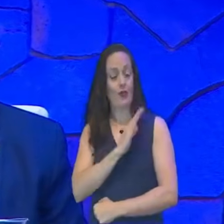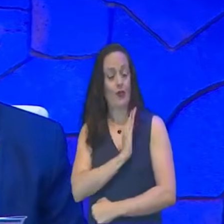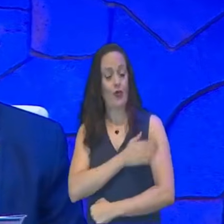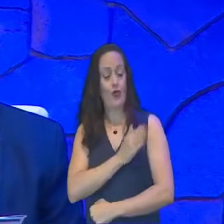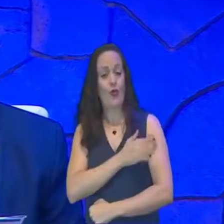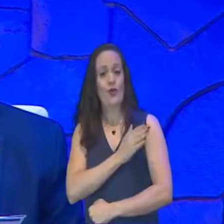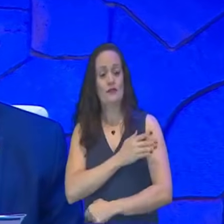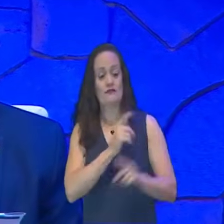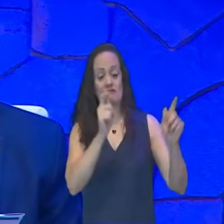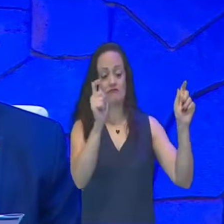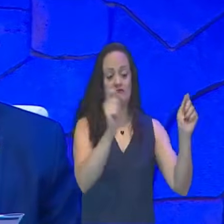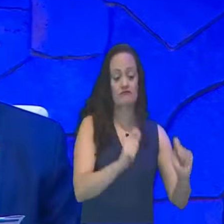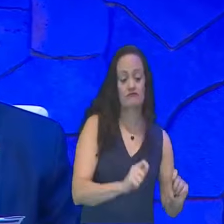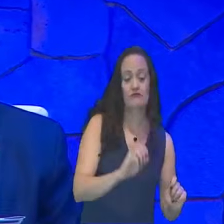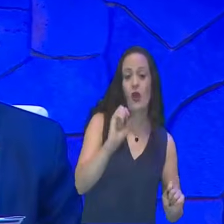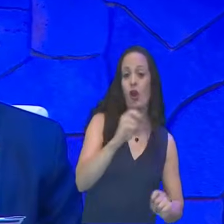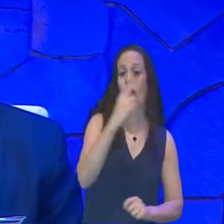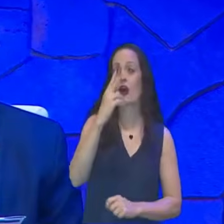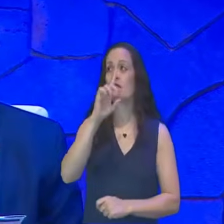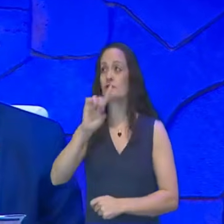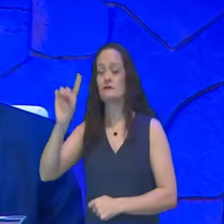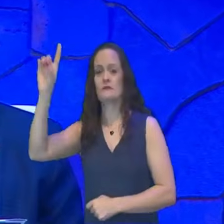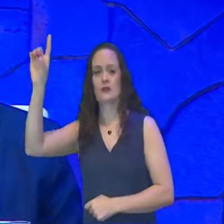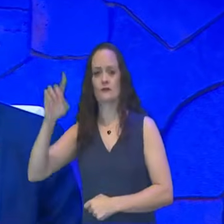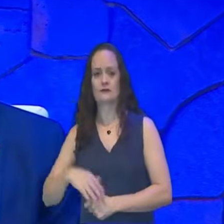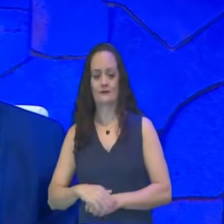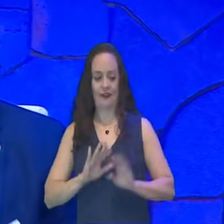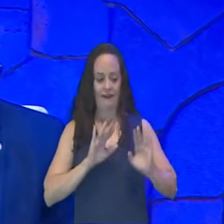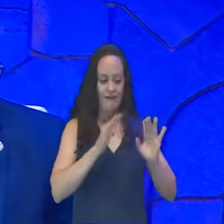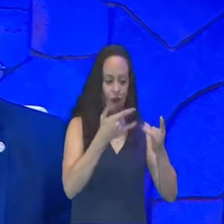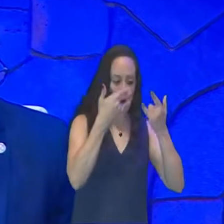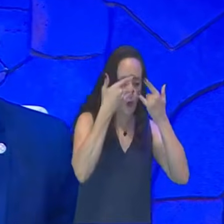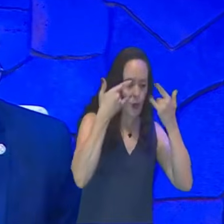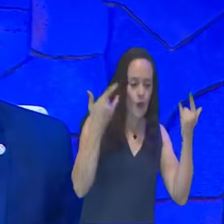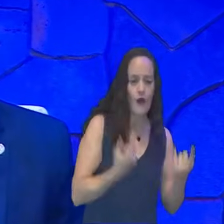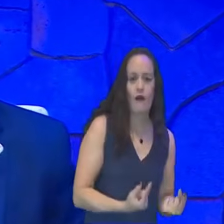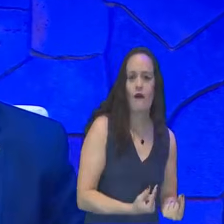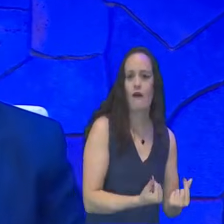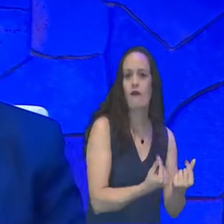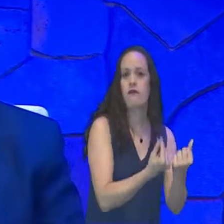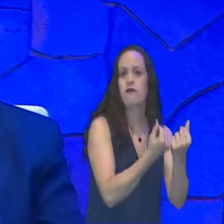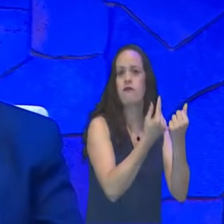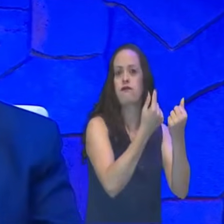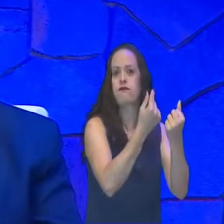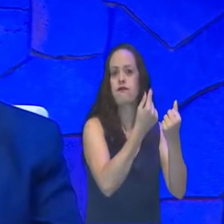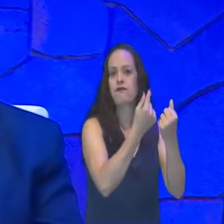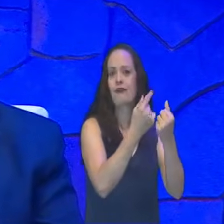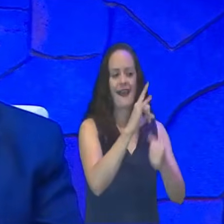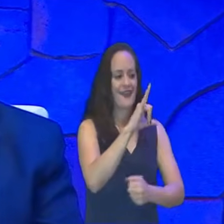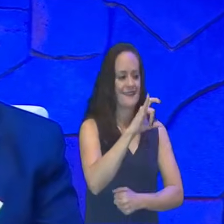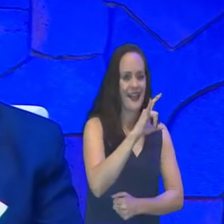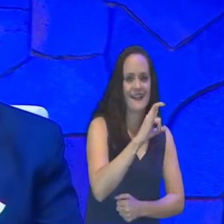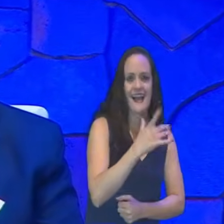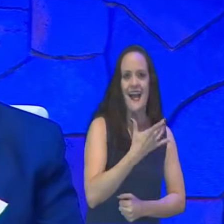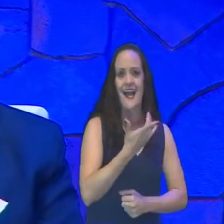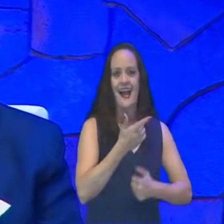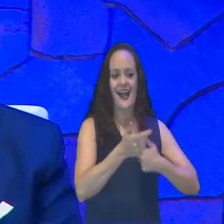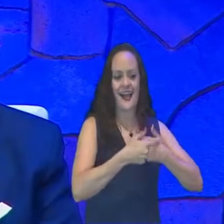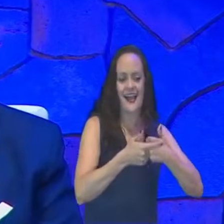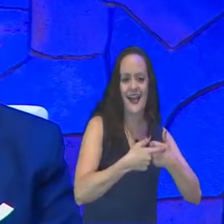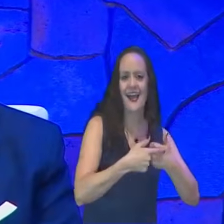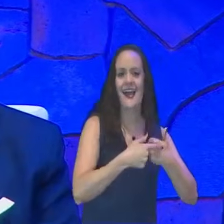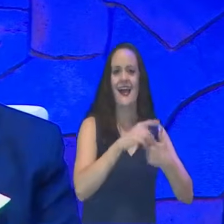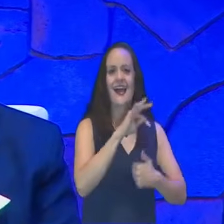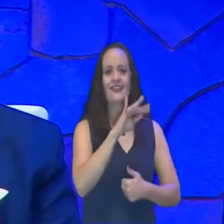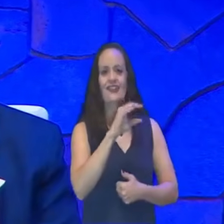O que revelam os nossos extratos bancários? O algoritmo do Instagram, do TikTok?